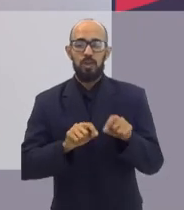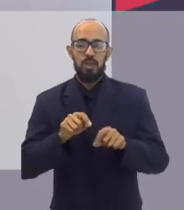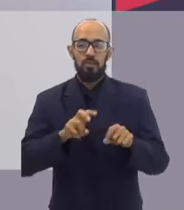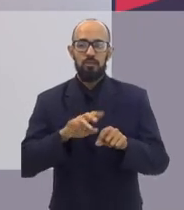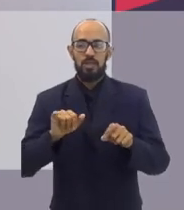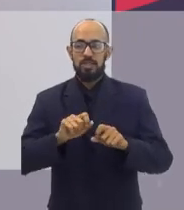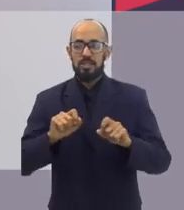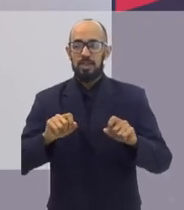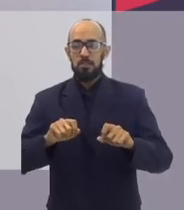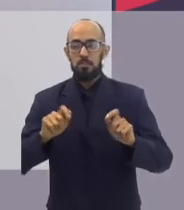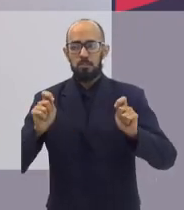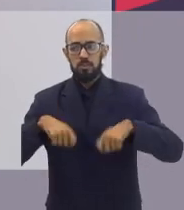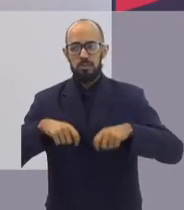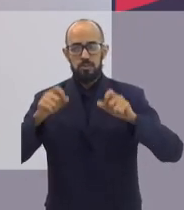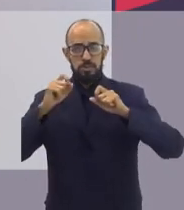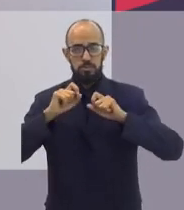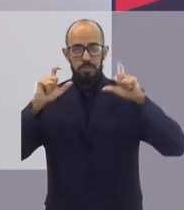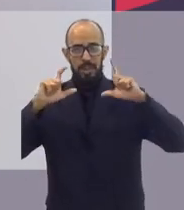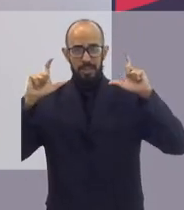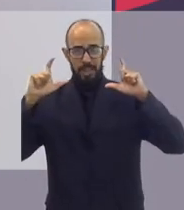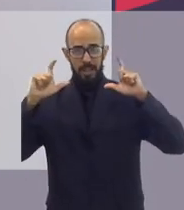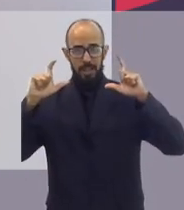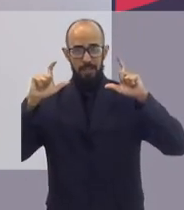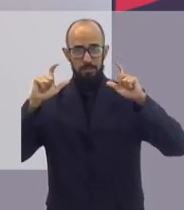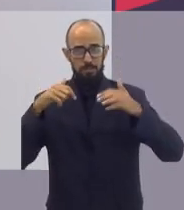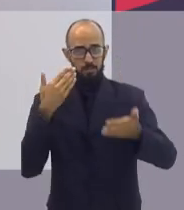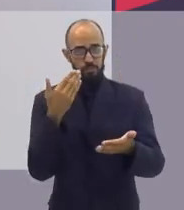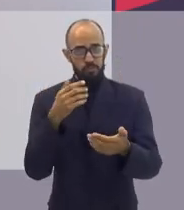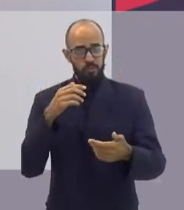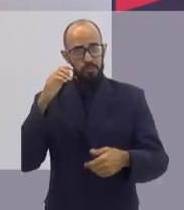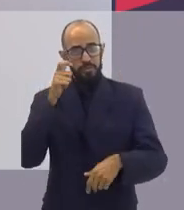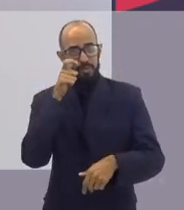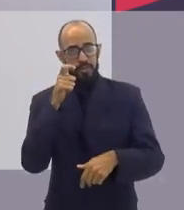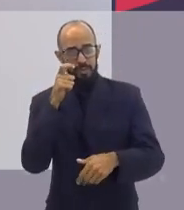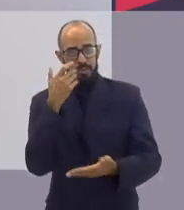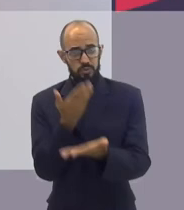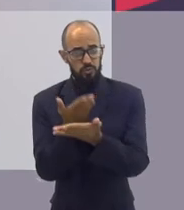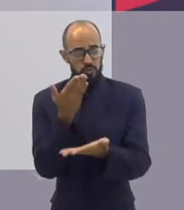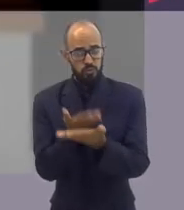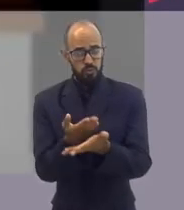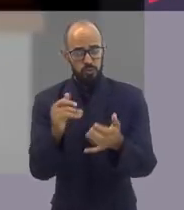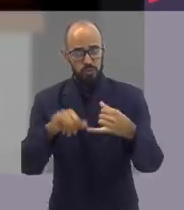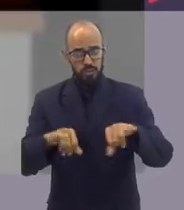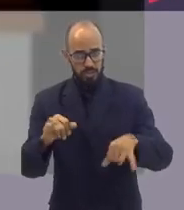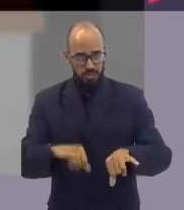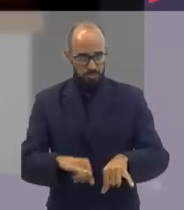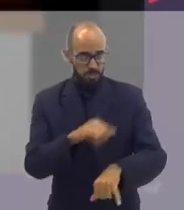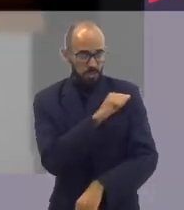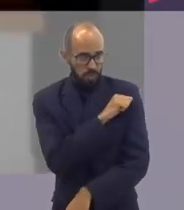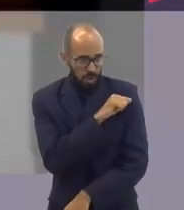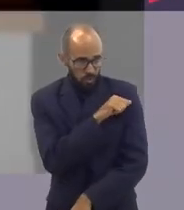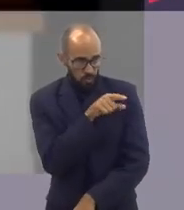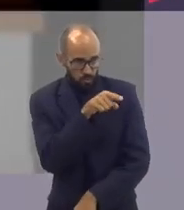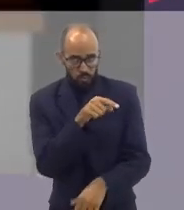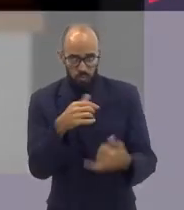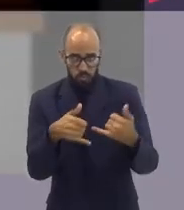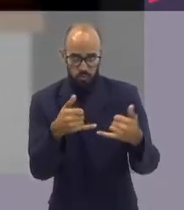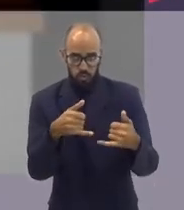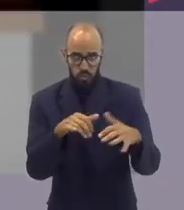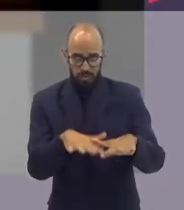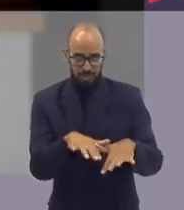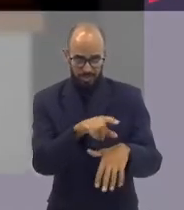vai ser possível despertar aí talvez o gosto pelo estudo de química no estudante a partir de um jogo